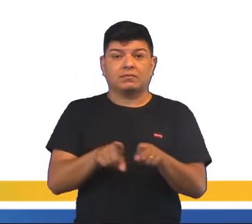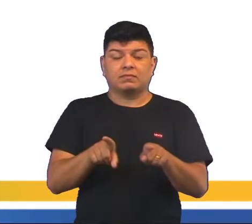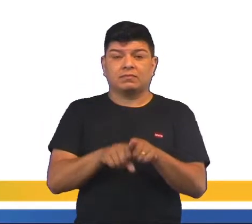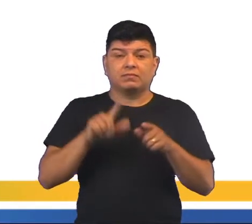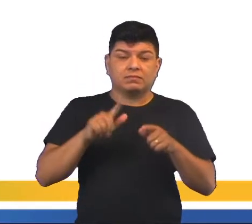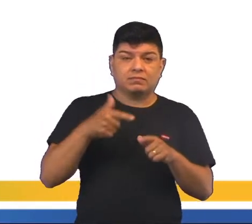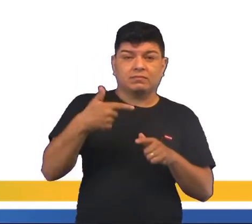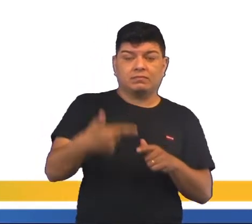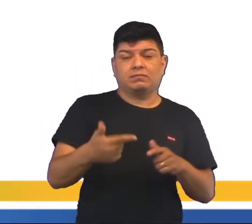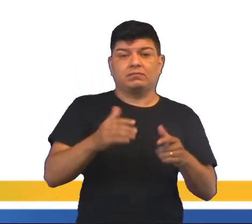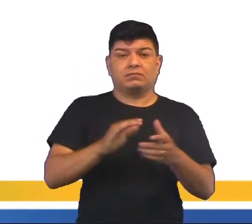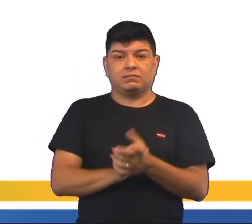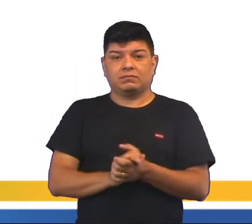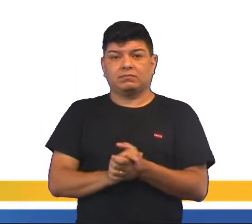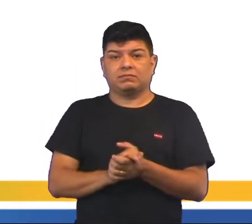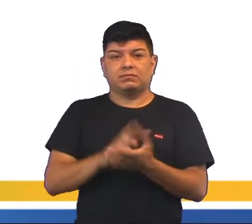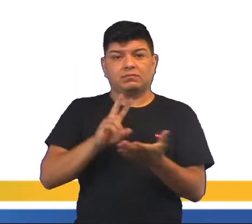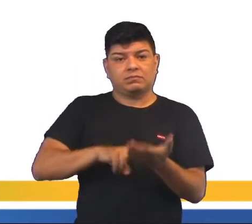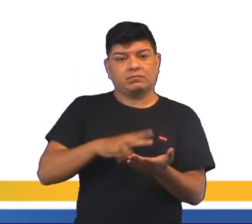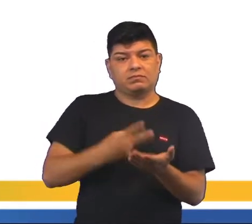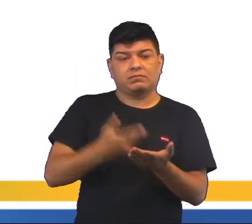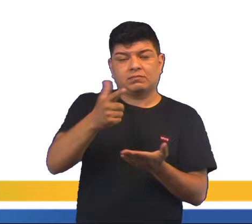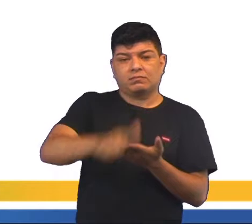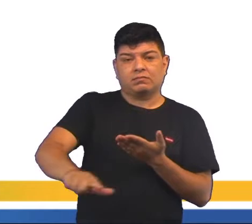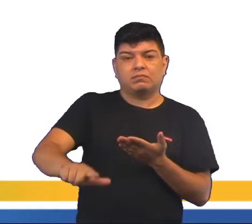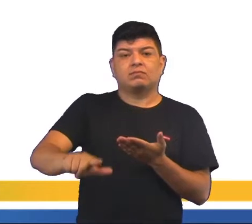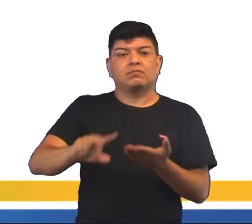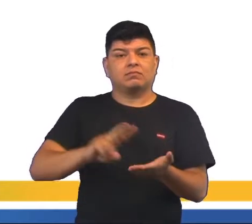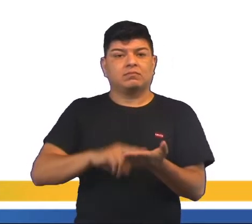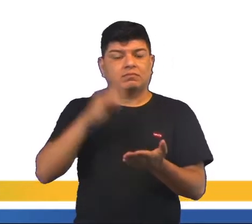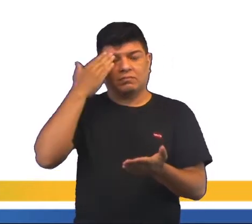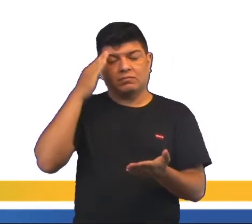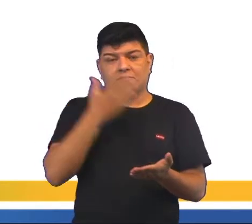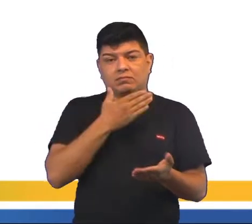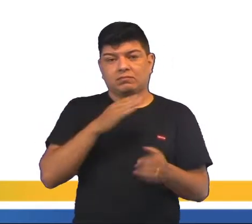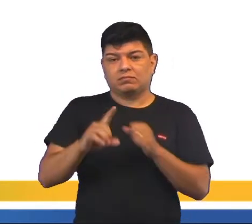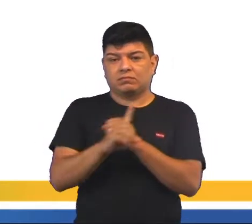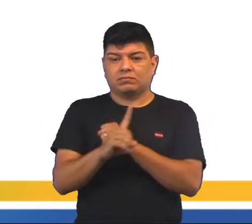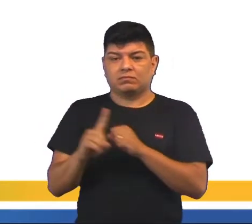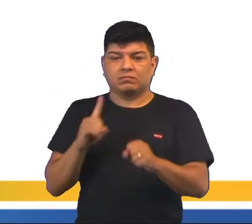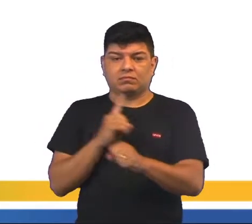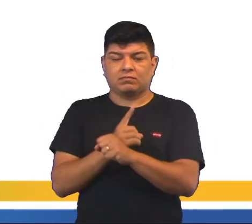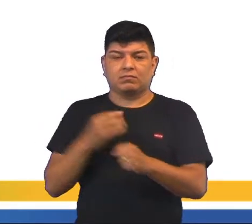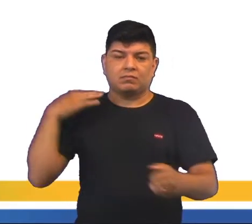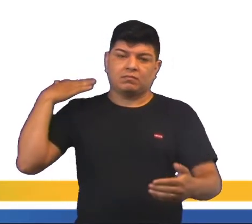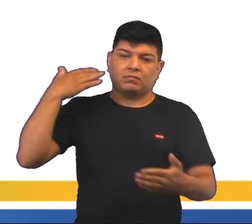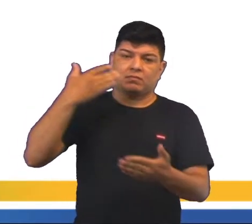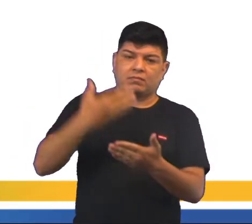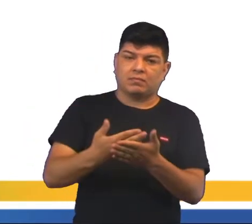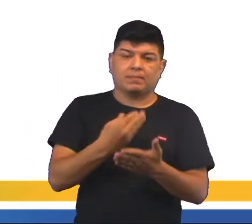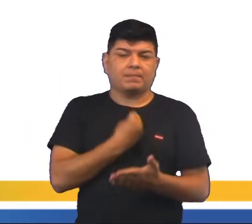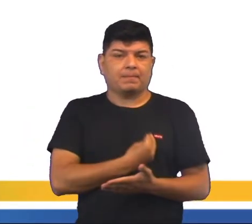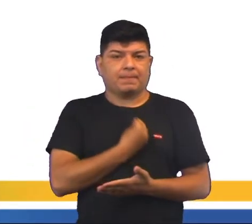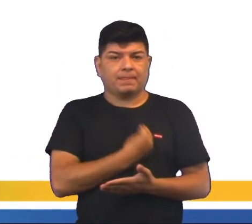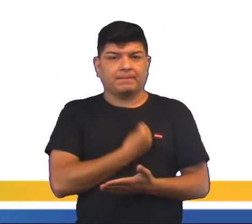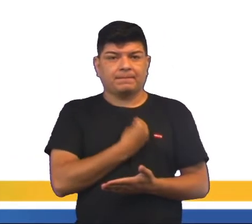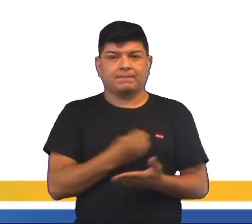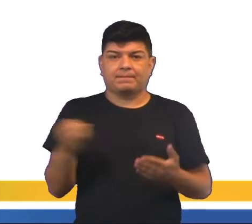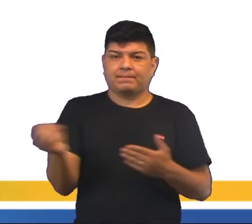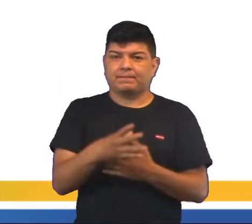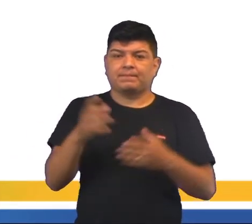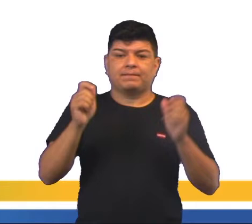serão posteriormente reinterpretados em um processo de compreensão da sociedade que até hoje apresenta